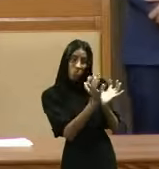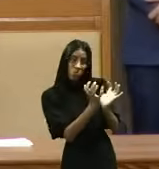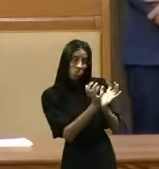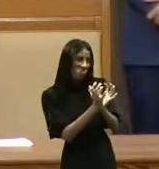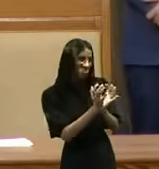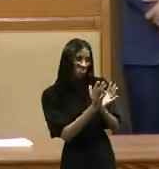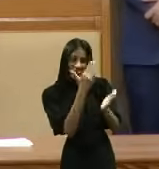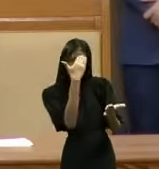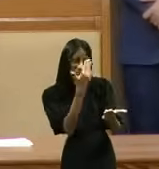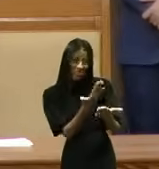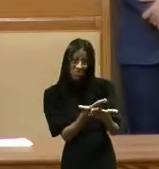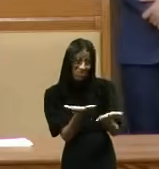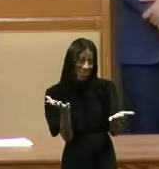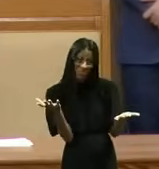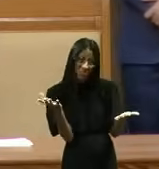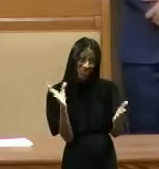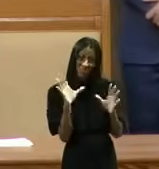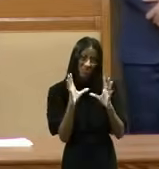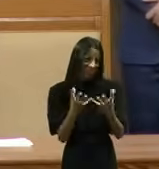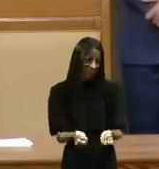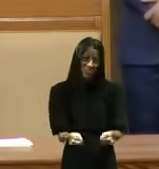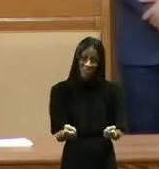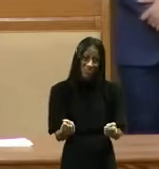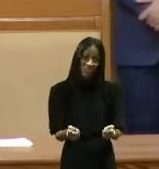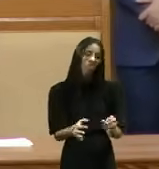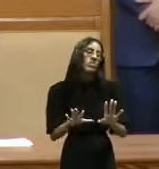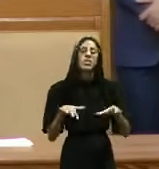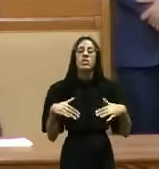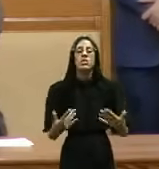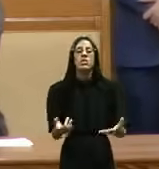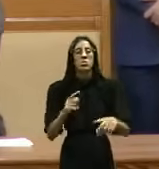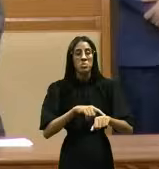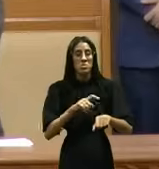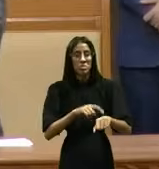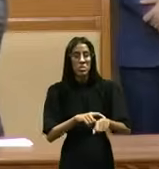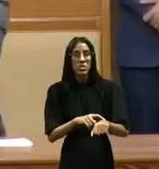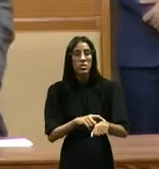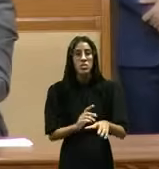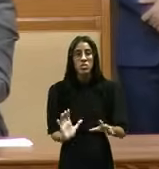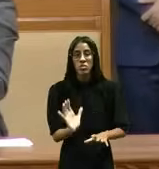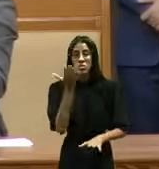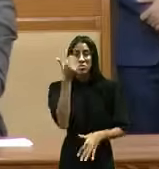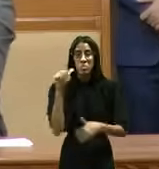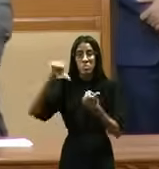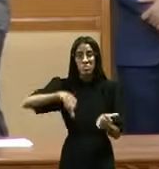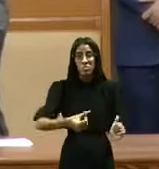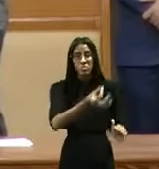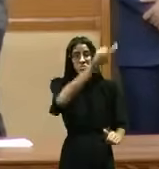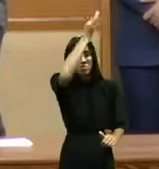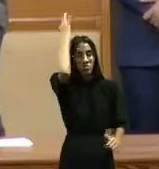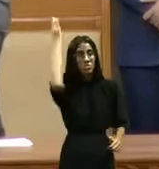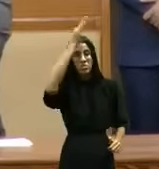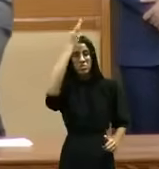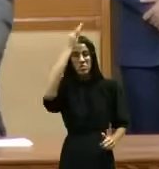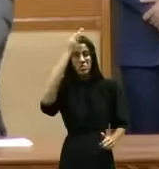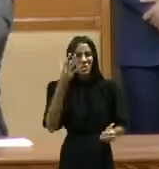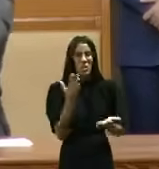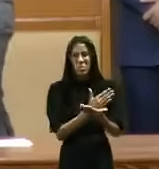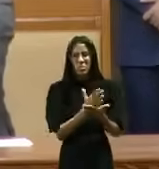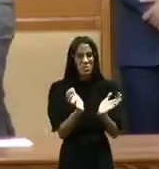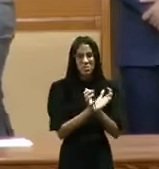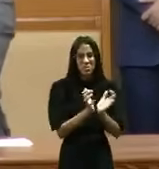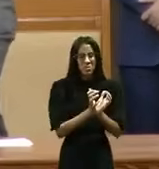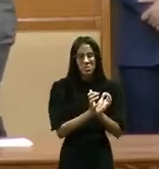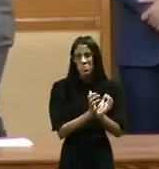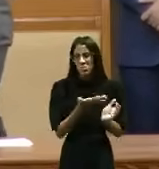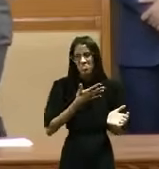Espírito Santo então eles mandaram que eles se retirassem fizeram uma ata e na ata primeiramente vão sair